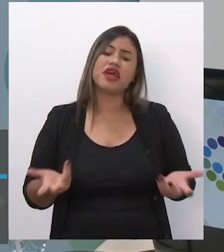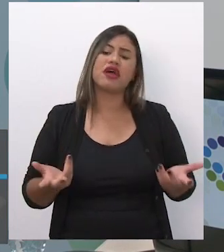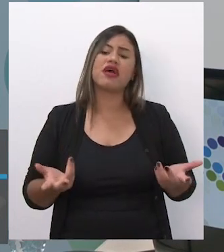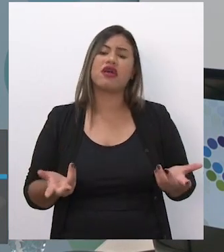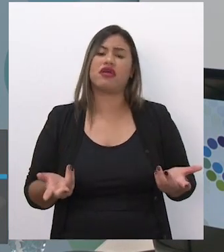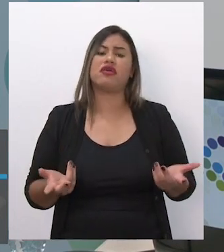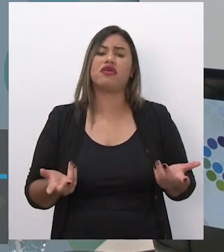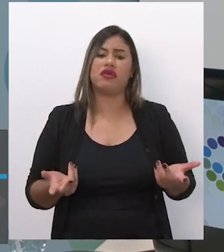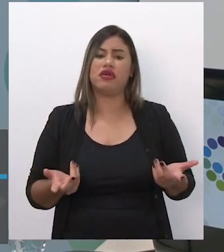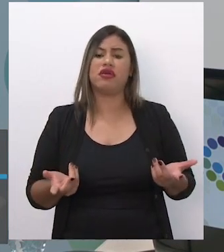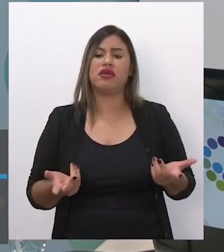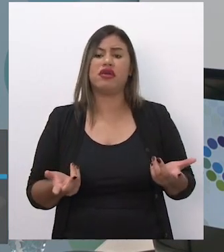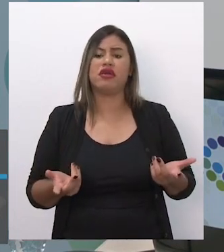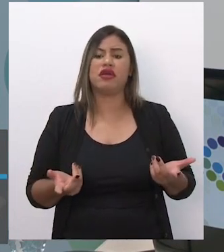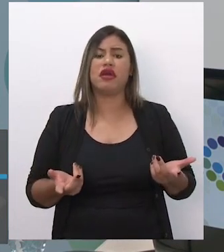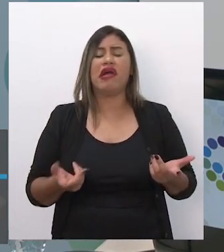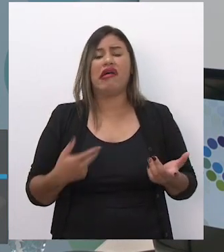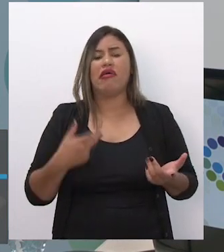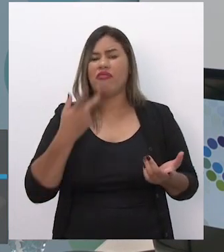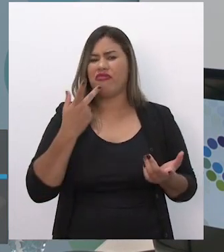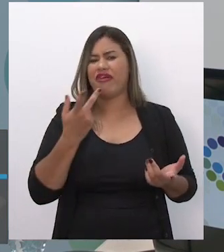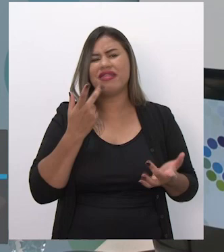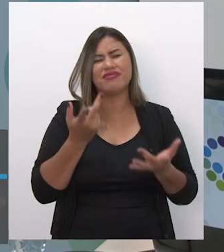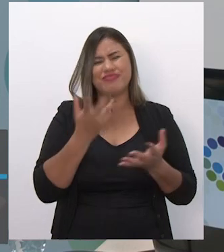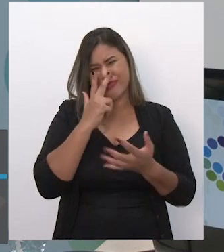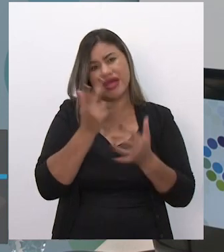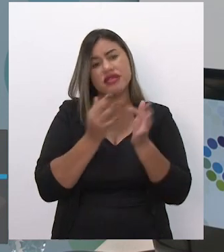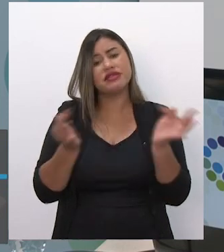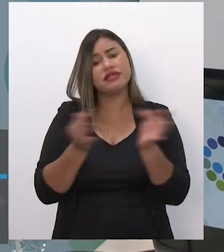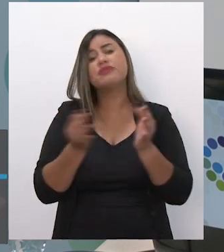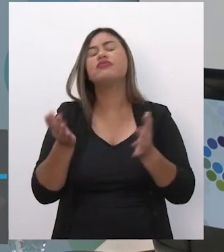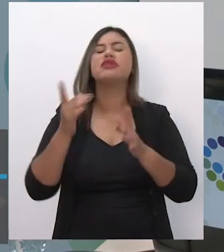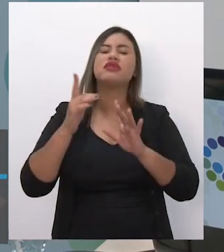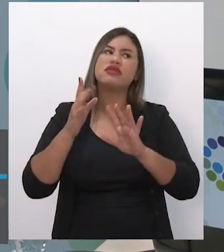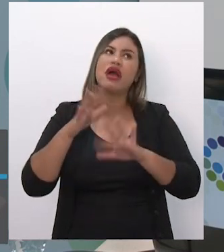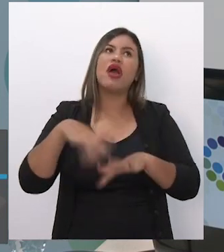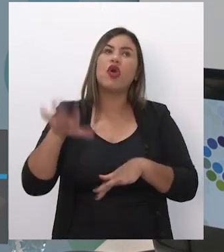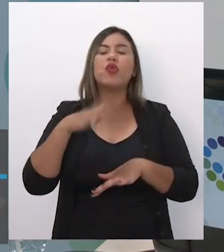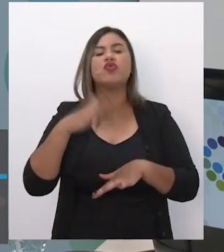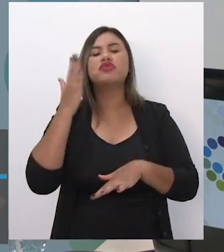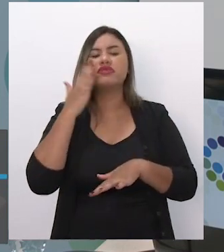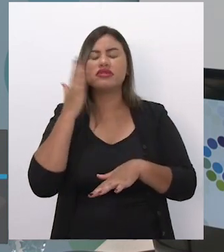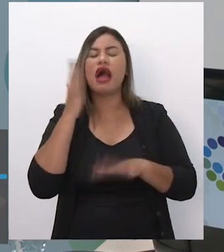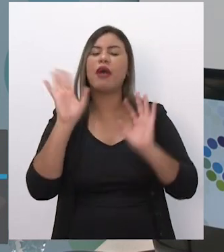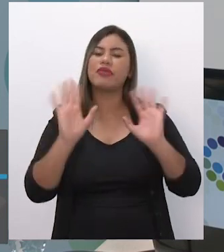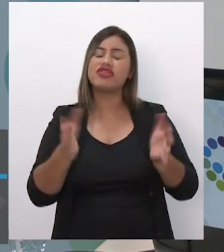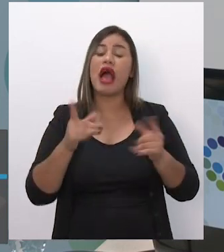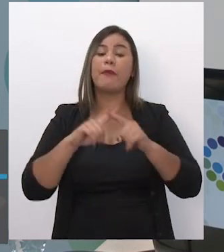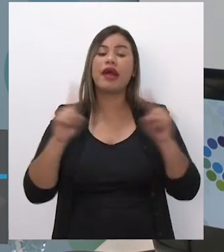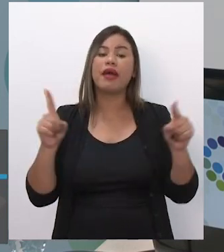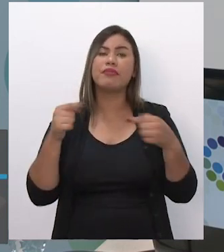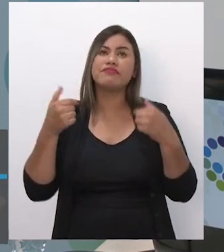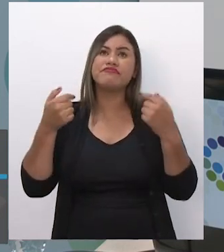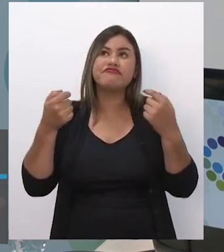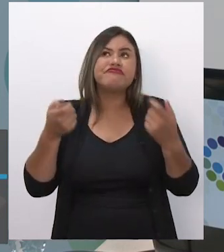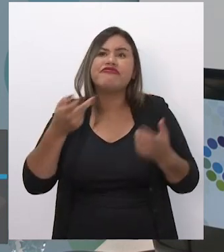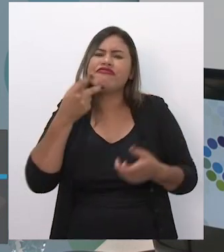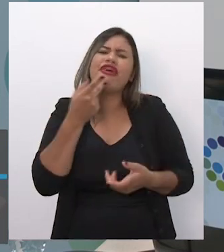sendo muito simplista falando isso para vocês, eu sei que vocês sabem disso, mas apenas no sentido de afirmar, né?